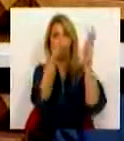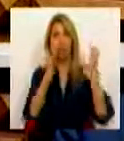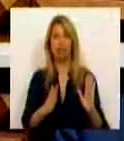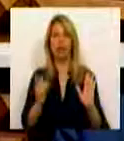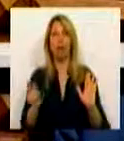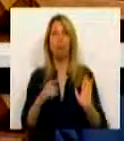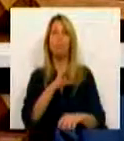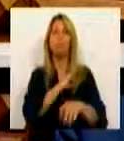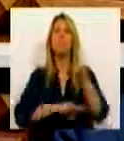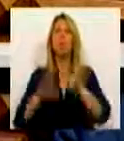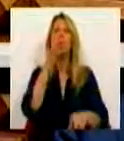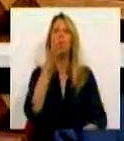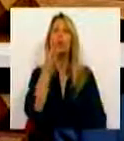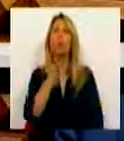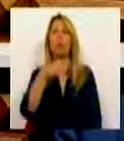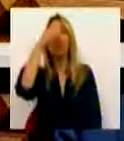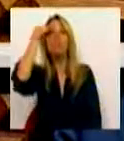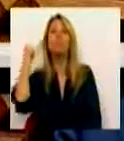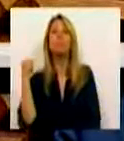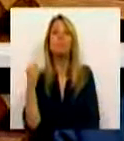senhor deputado esqueceu